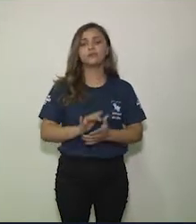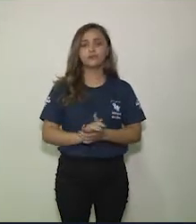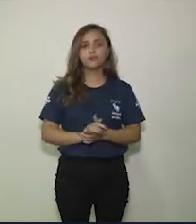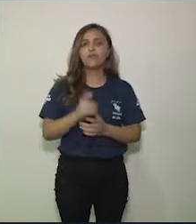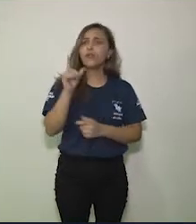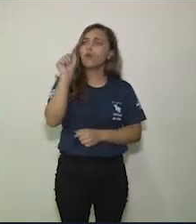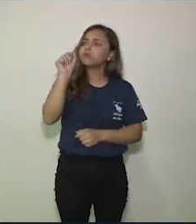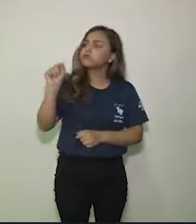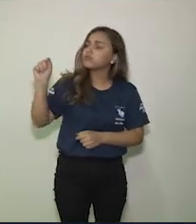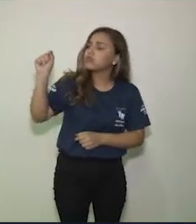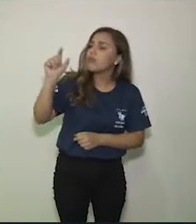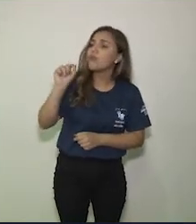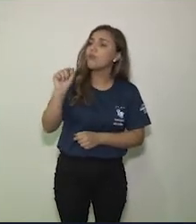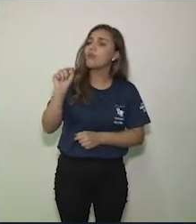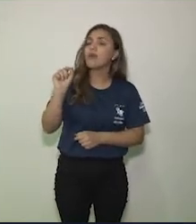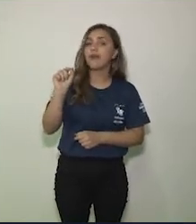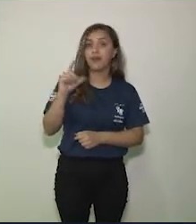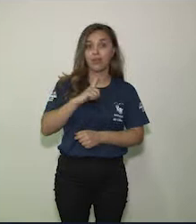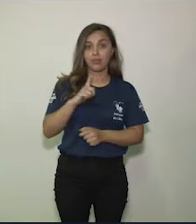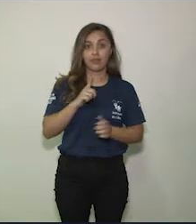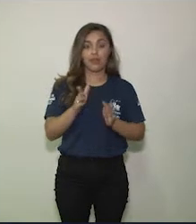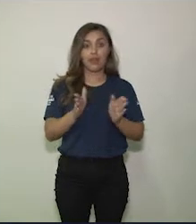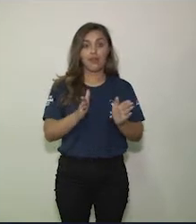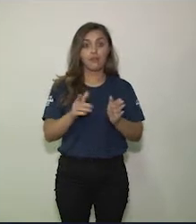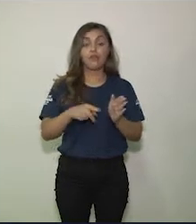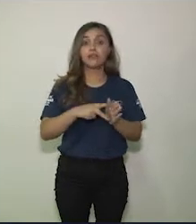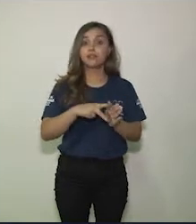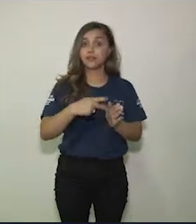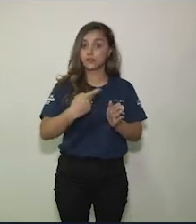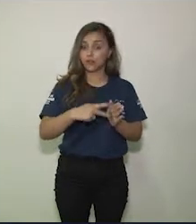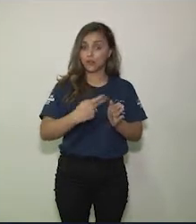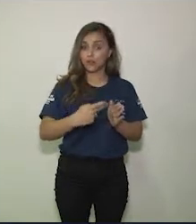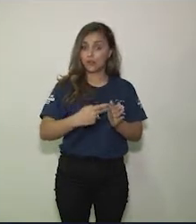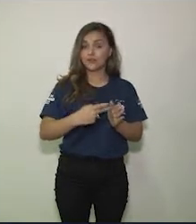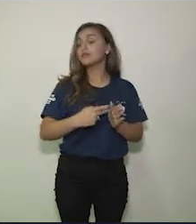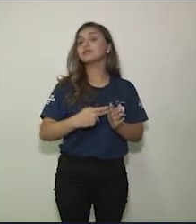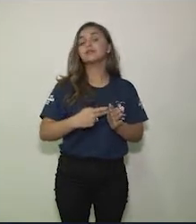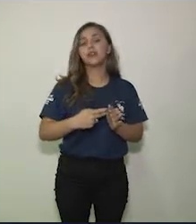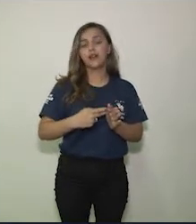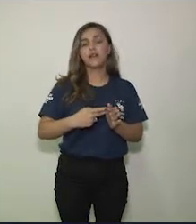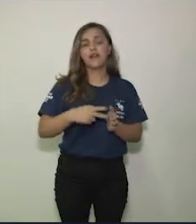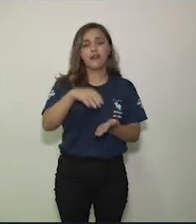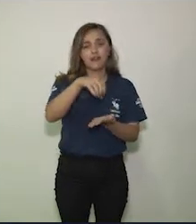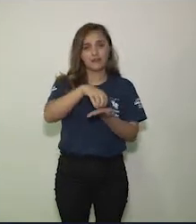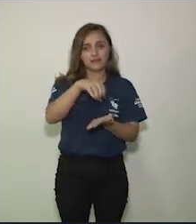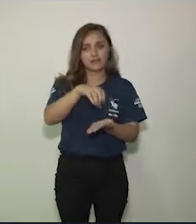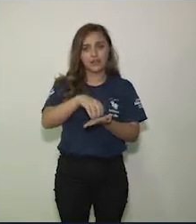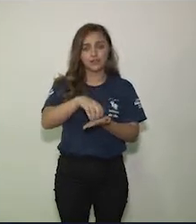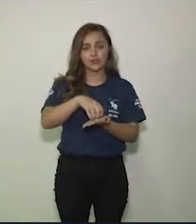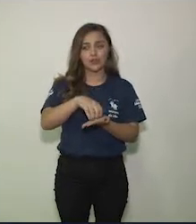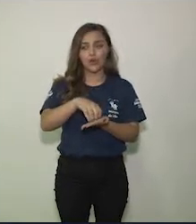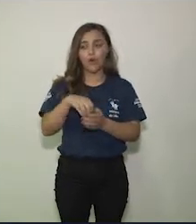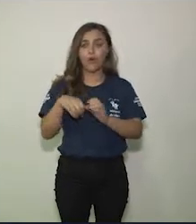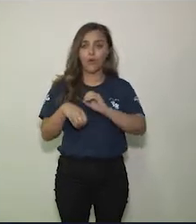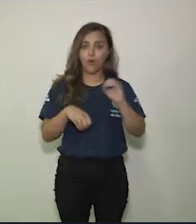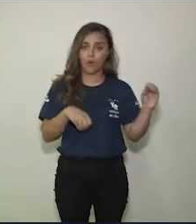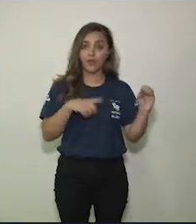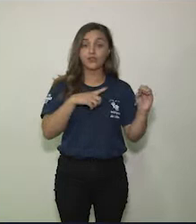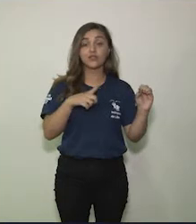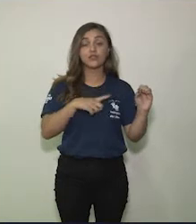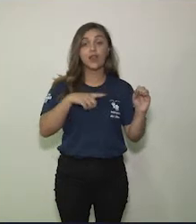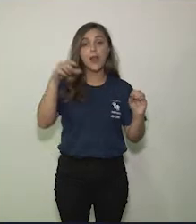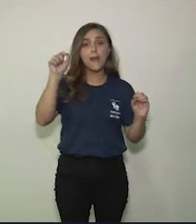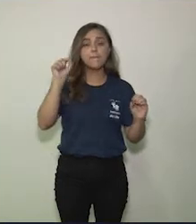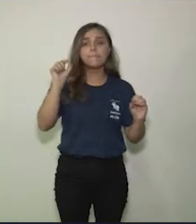fase 2, a coordenadoria Centro-Oeste, que é a branquinha da esquerda, ela tem